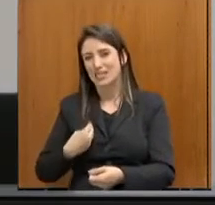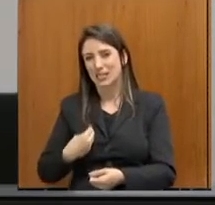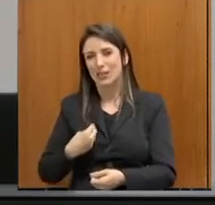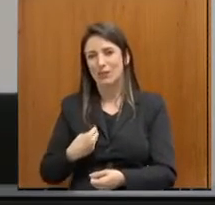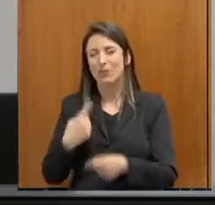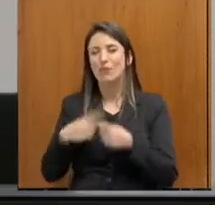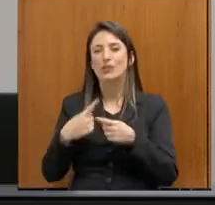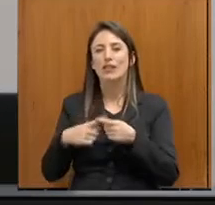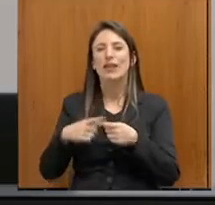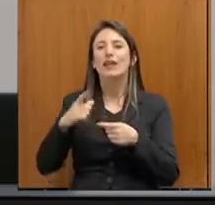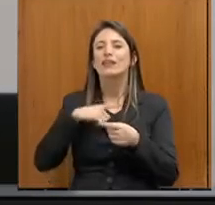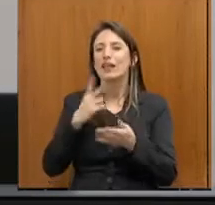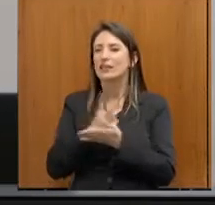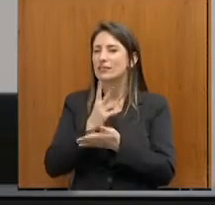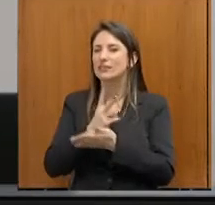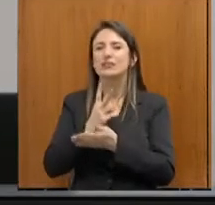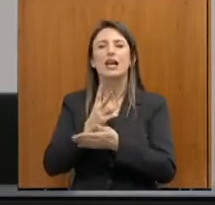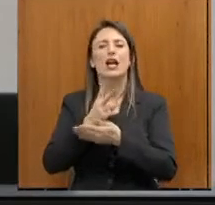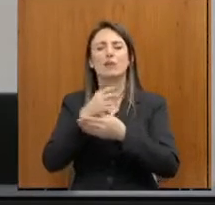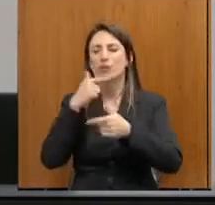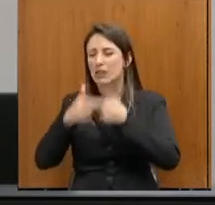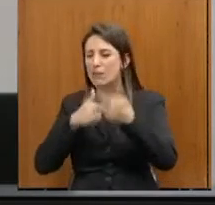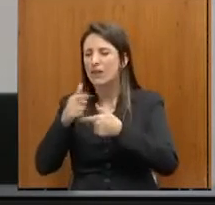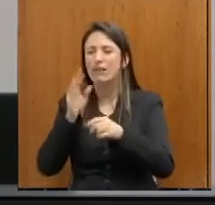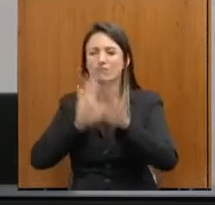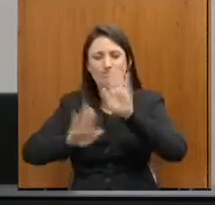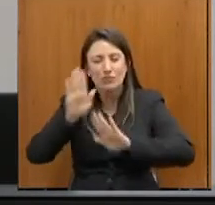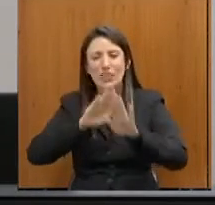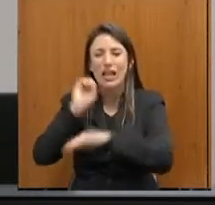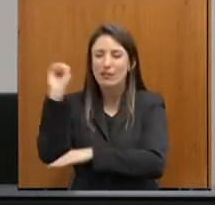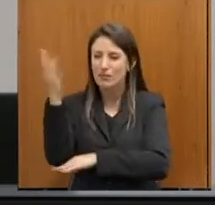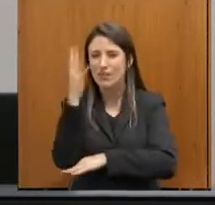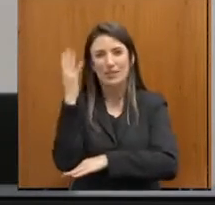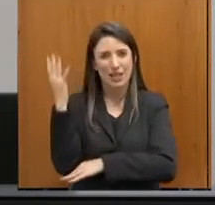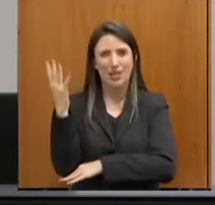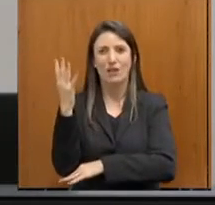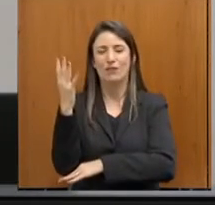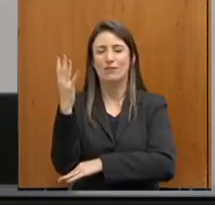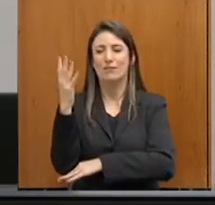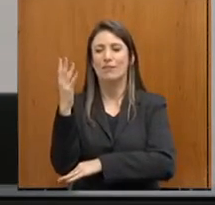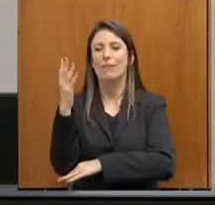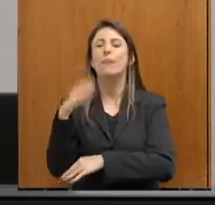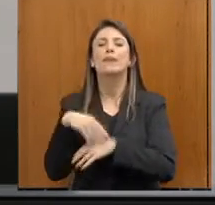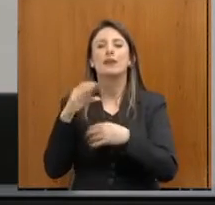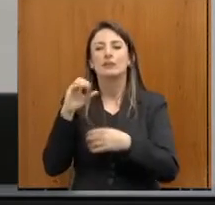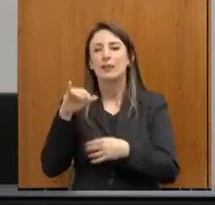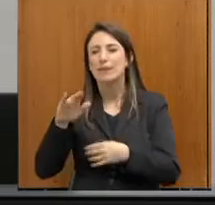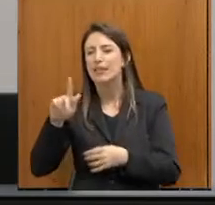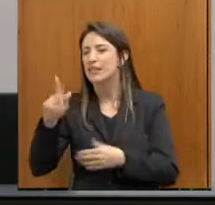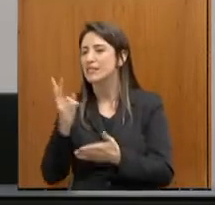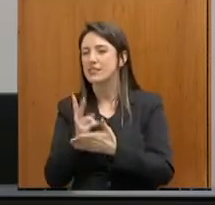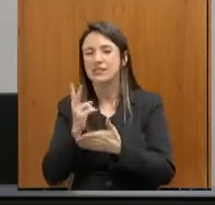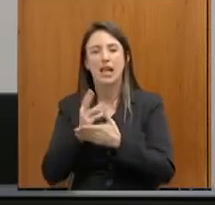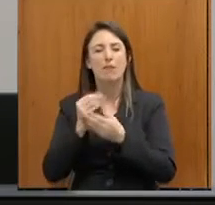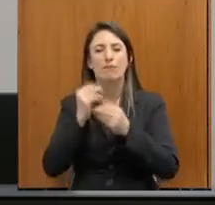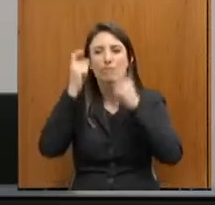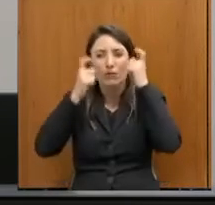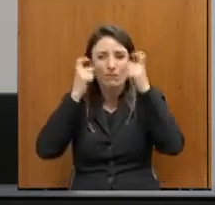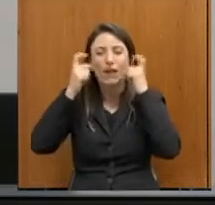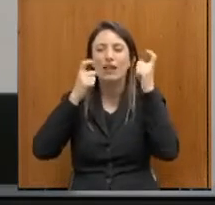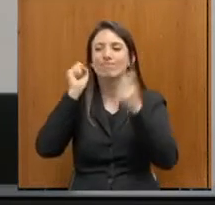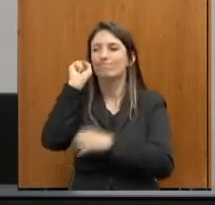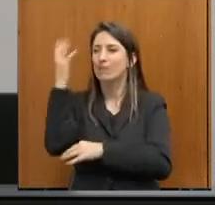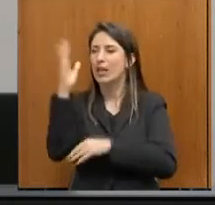suas práticas ambientais superiores né práticas ambientais da Cemig são exemplos de referência em